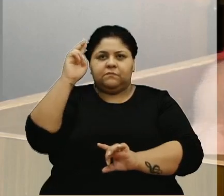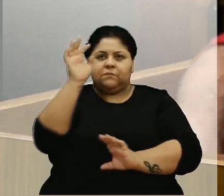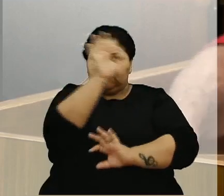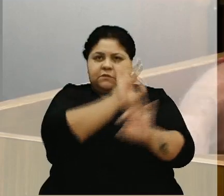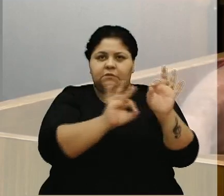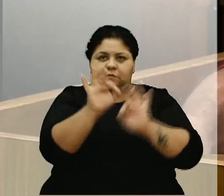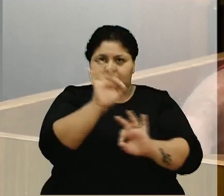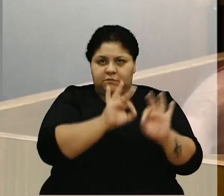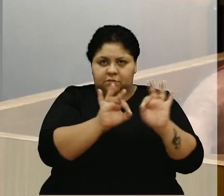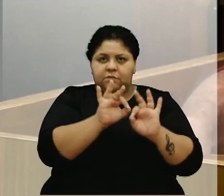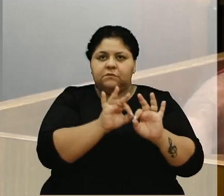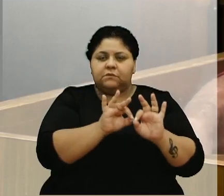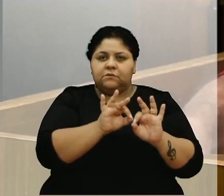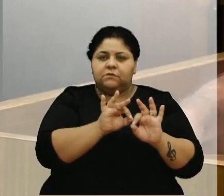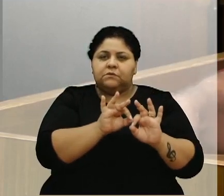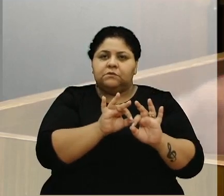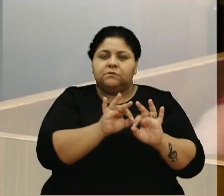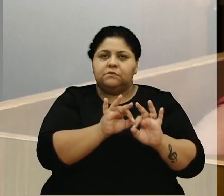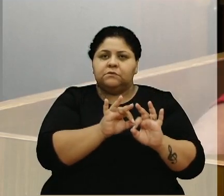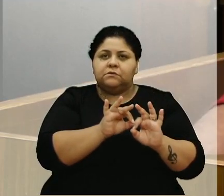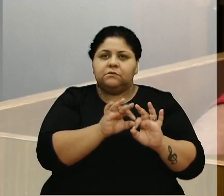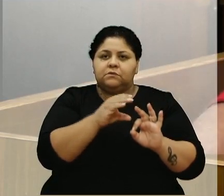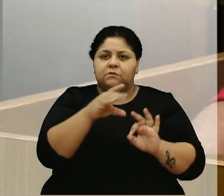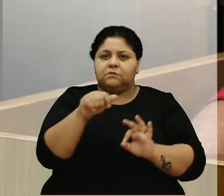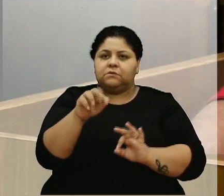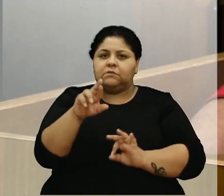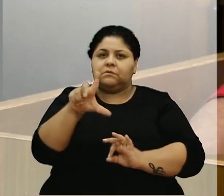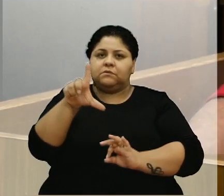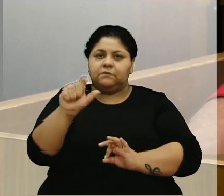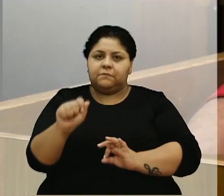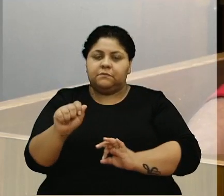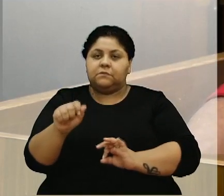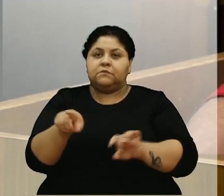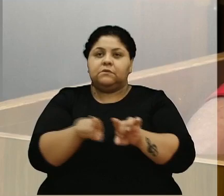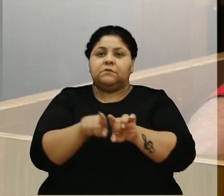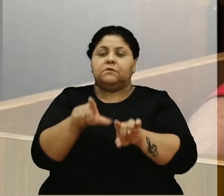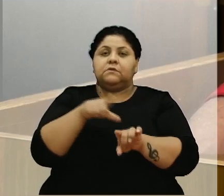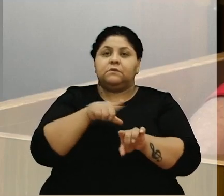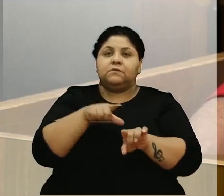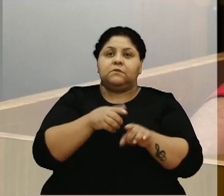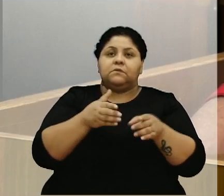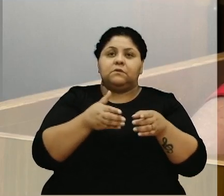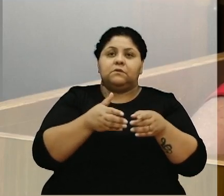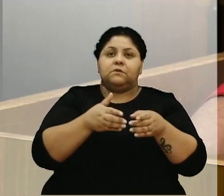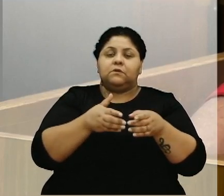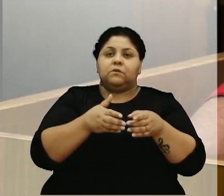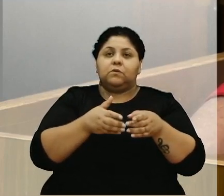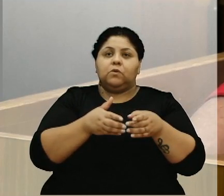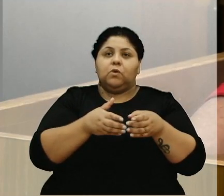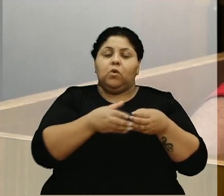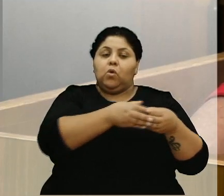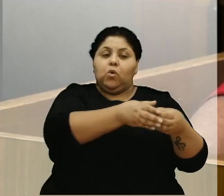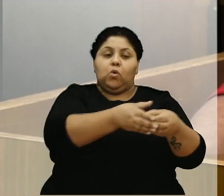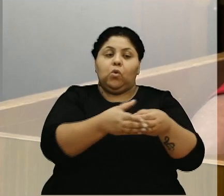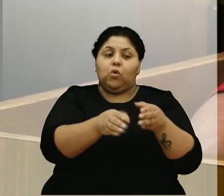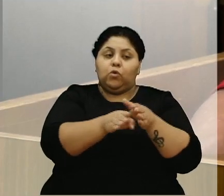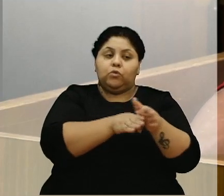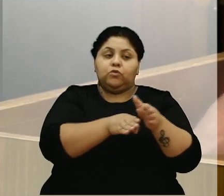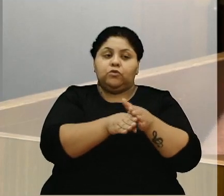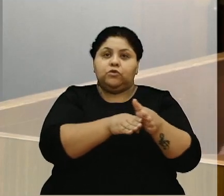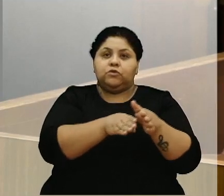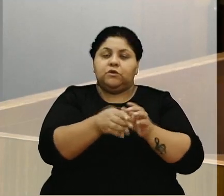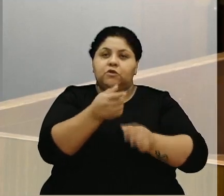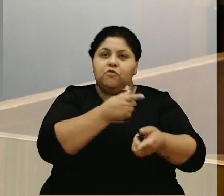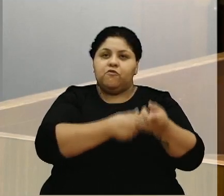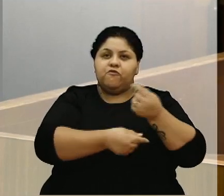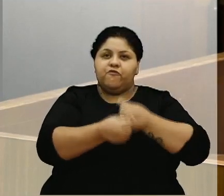organização, que organiza, né, é a Carla Pacheco. Também temos o conselho fiscal, que é o Eloy Frisso.